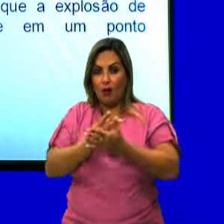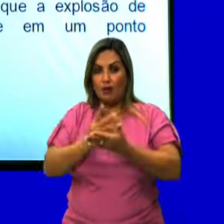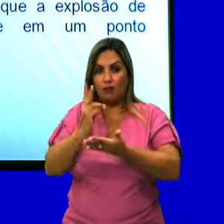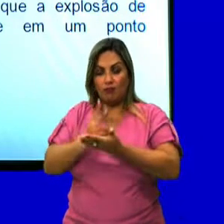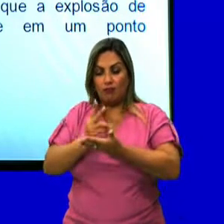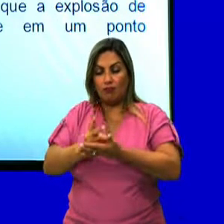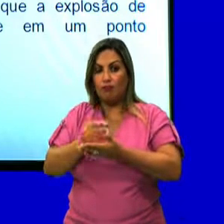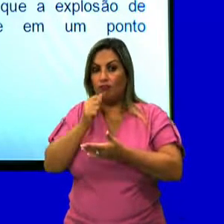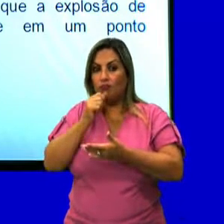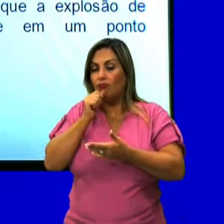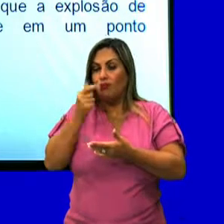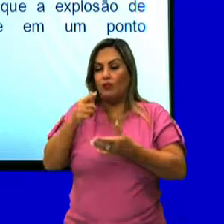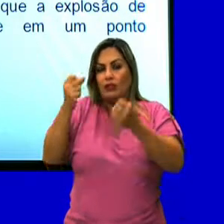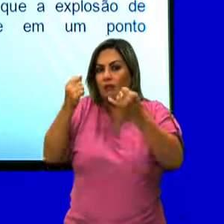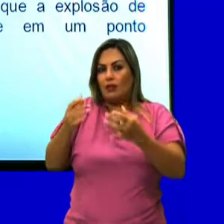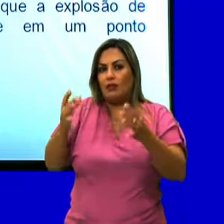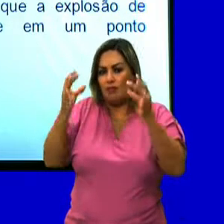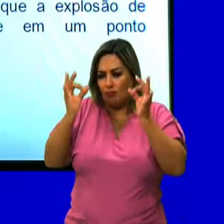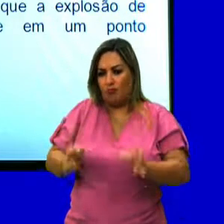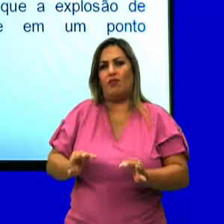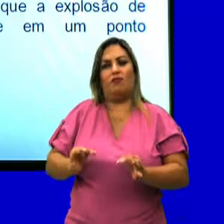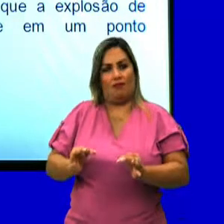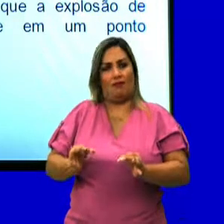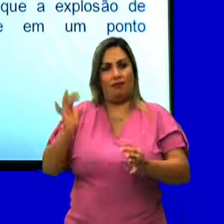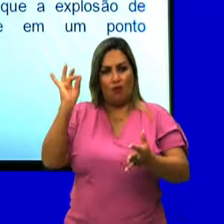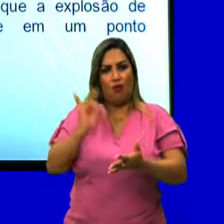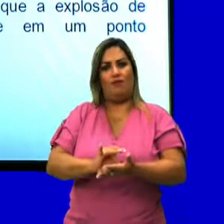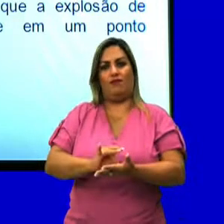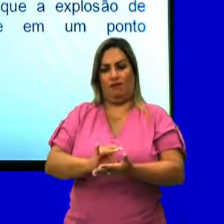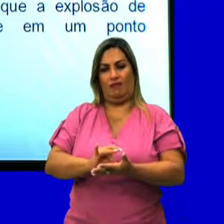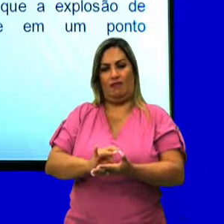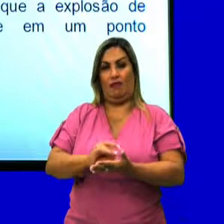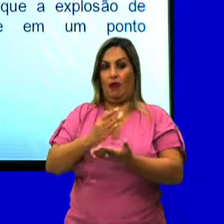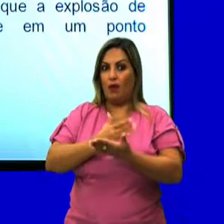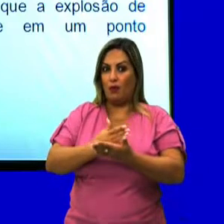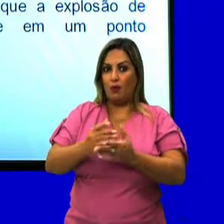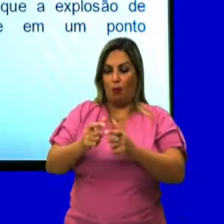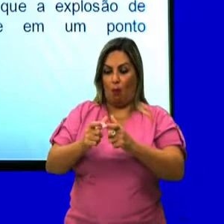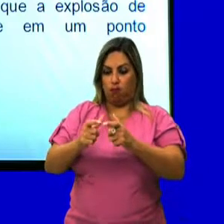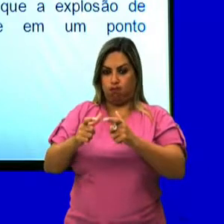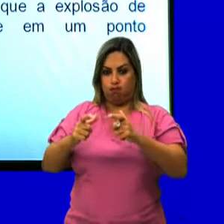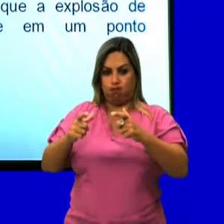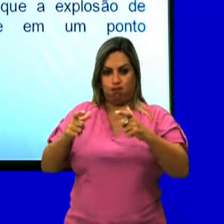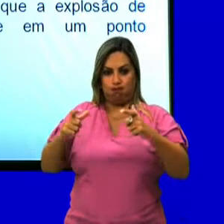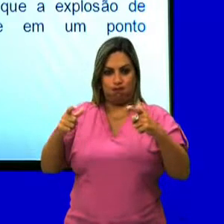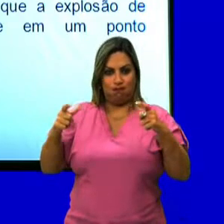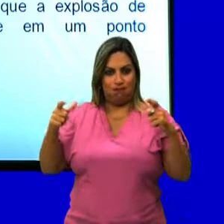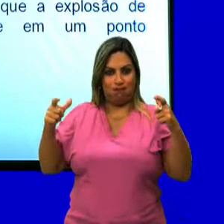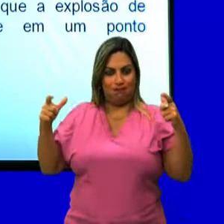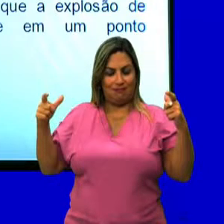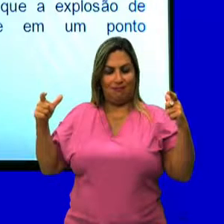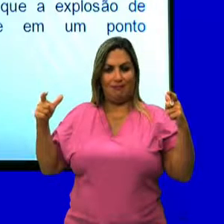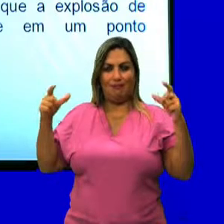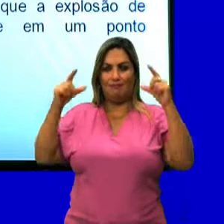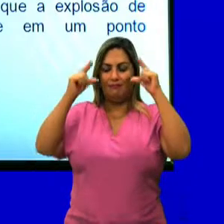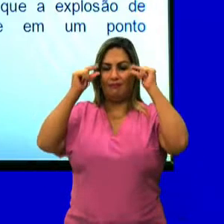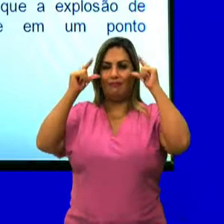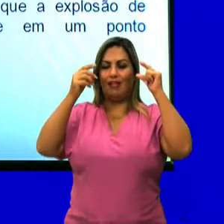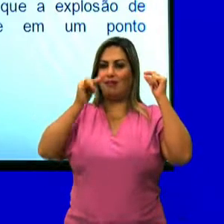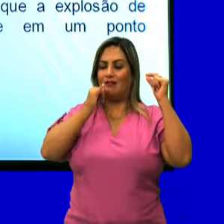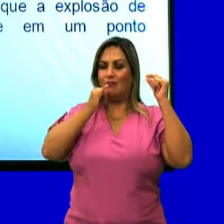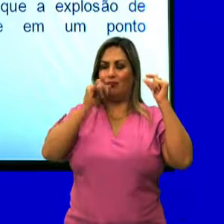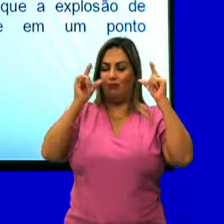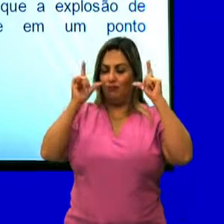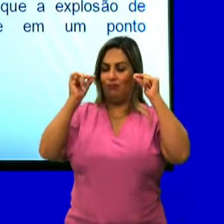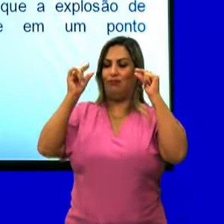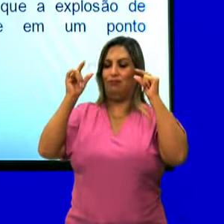existia ainda uma explicação definitiva, começou a inchar rapidamente. O intervalo de um piscar de olhos, por exemplo,